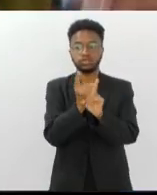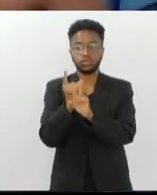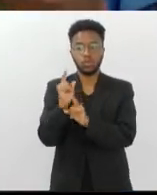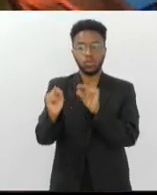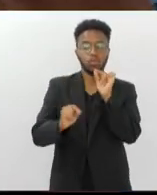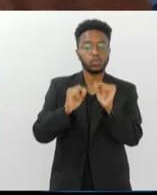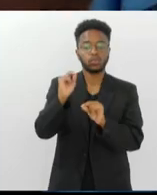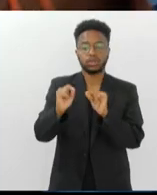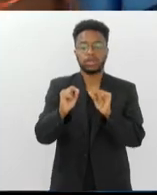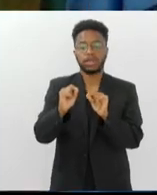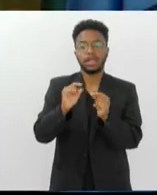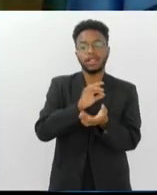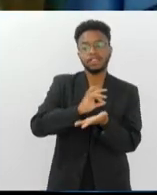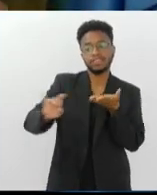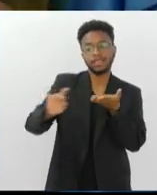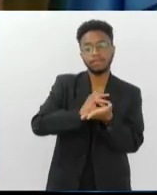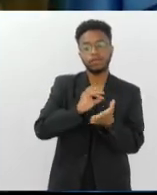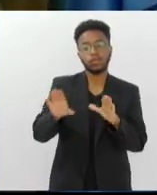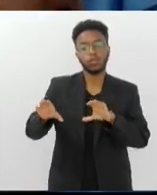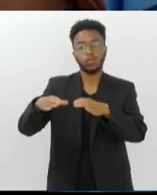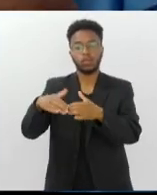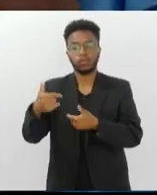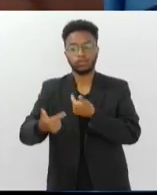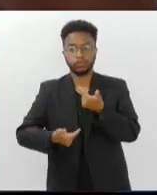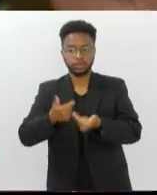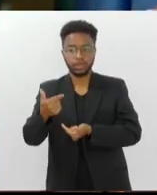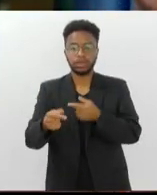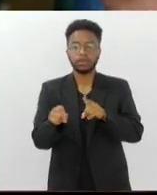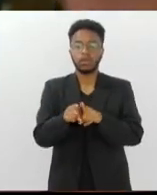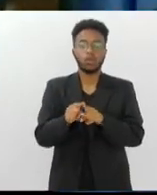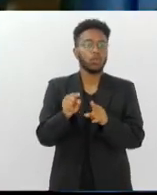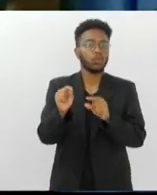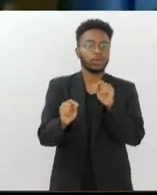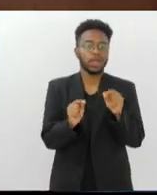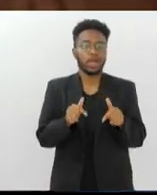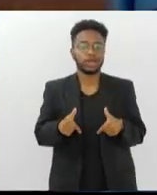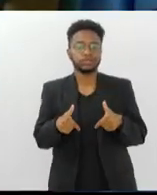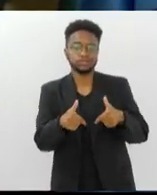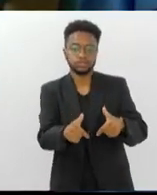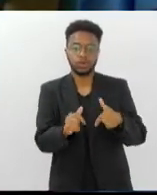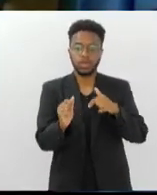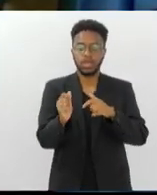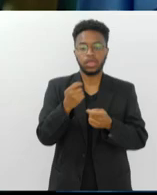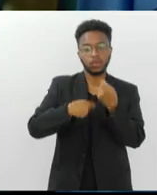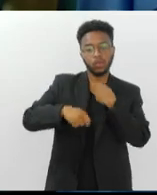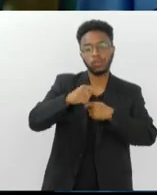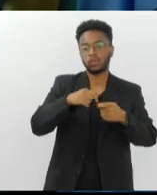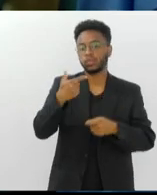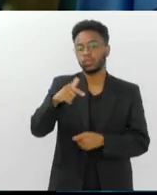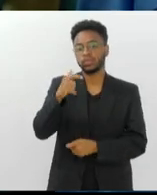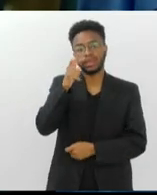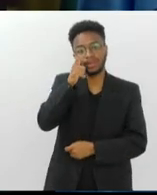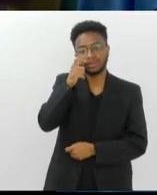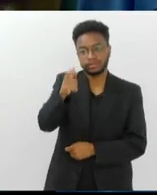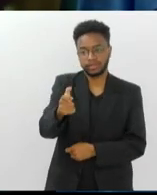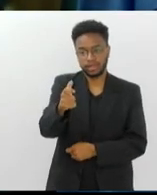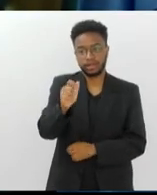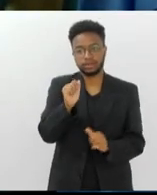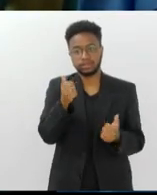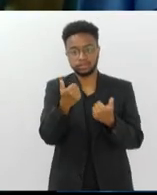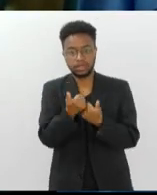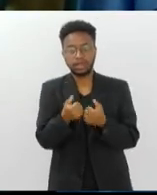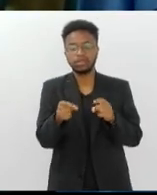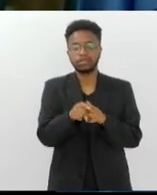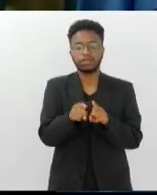são os inimigos da classe trabalhadora, quais são os agentes econômicos que não são interessados no fortalecimento e